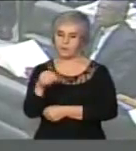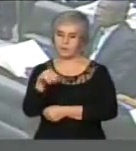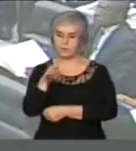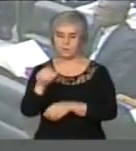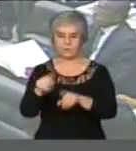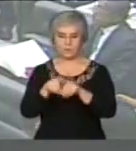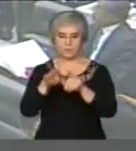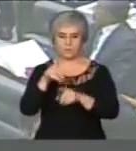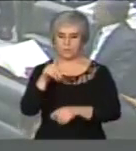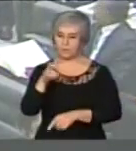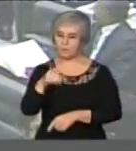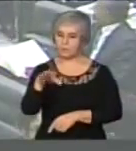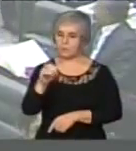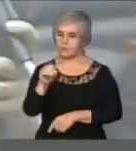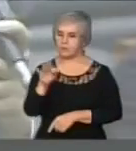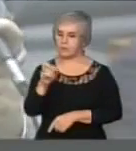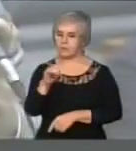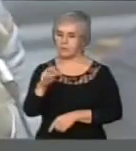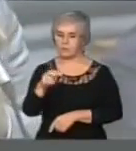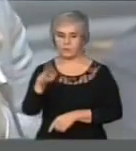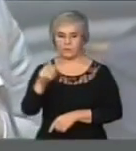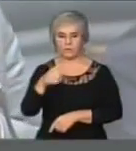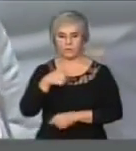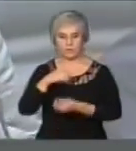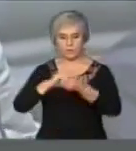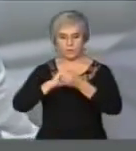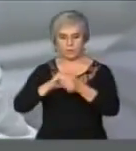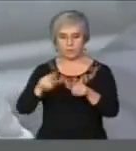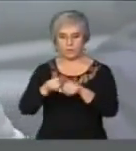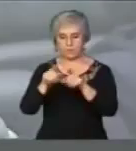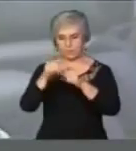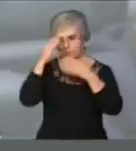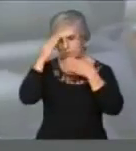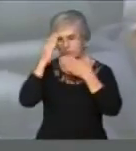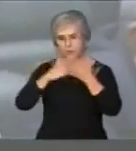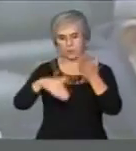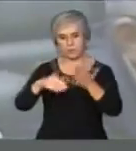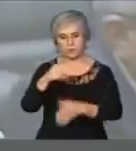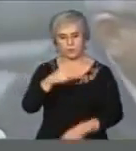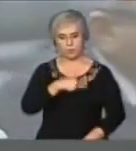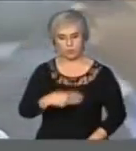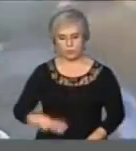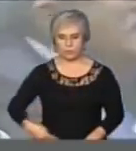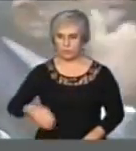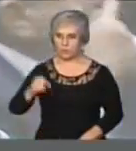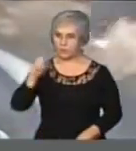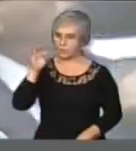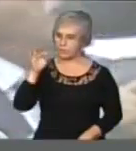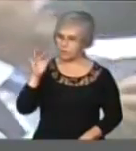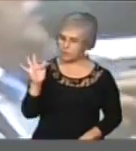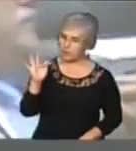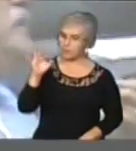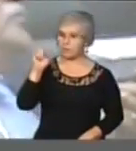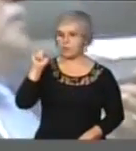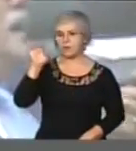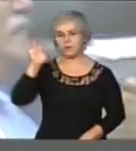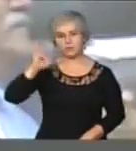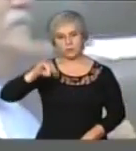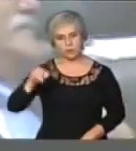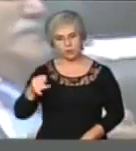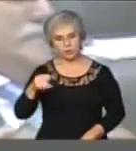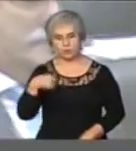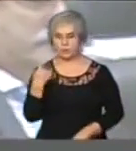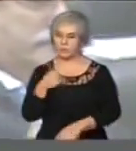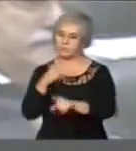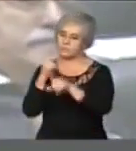particular o deputado Paulo Teixeira. Queria cumprimentar e agradecer todos os ministros do STF, do STJ, que